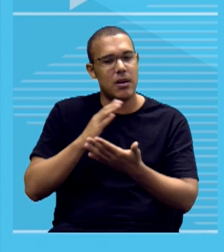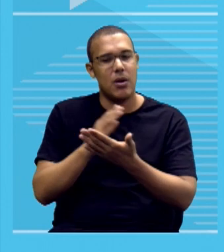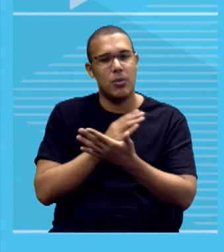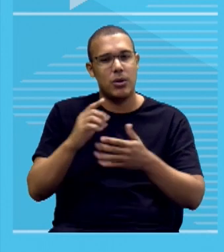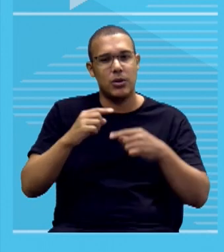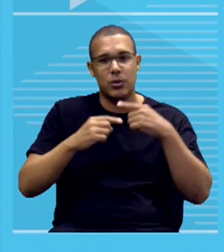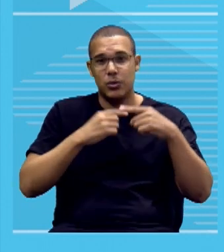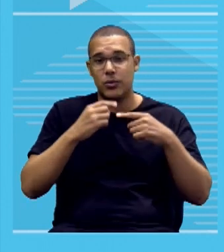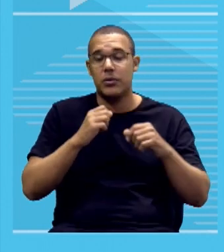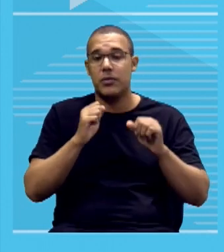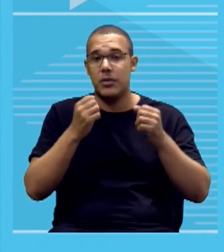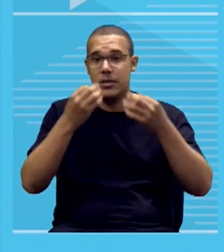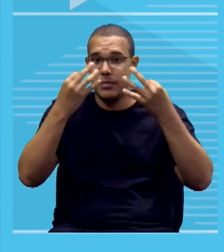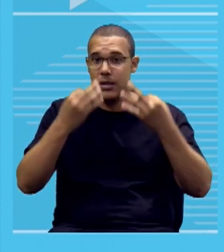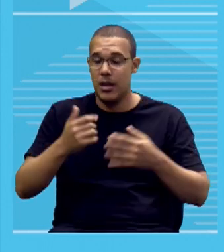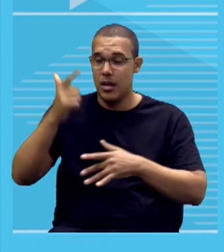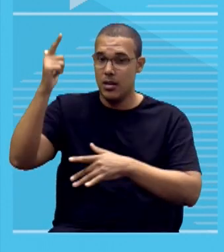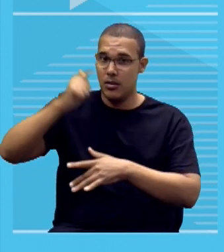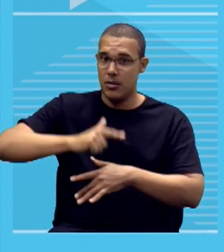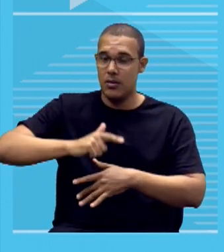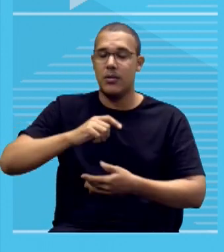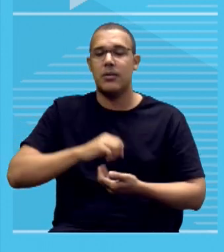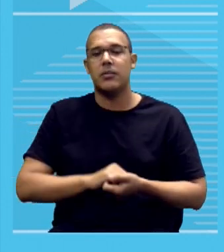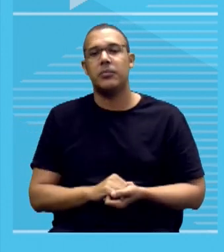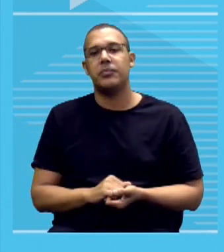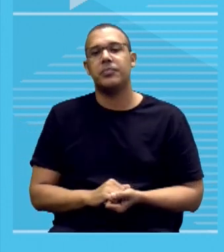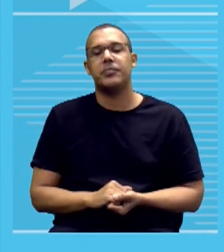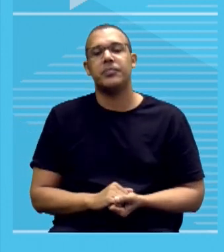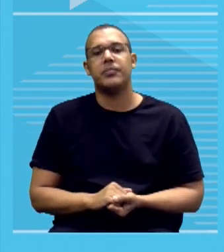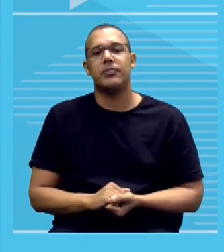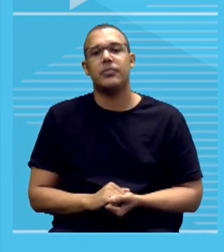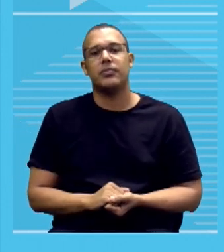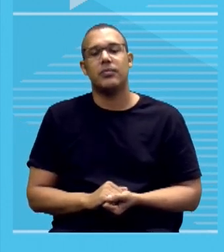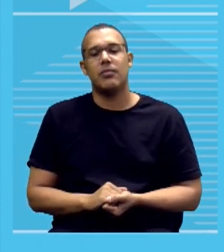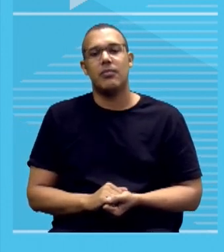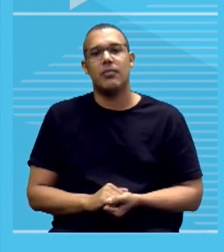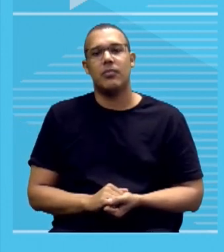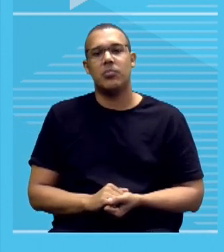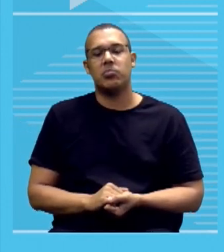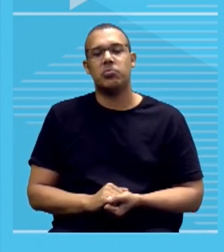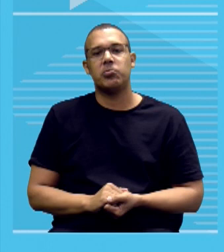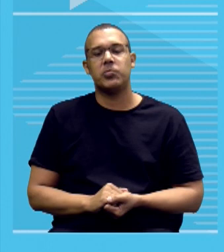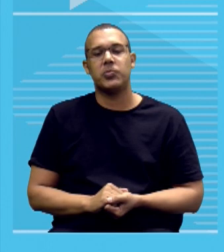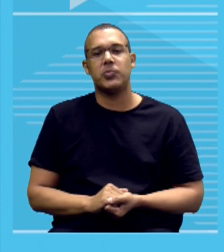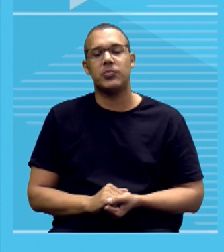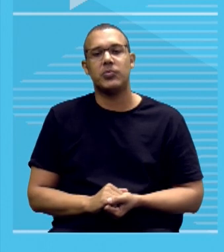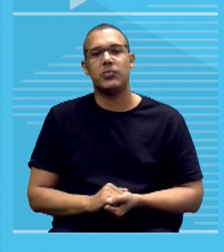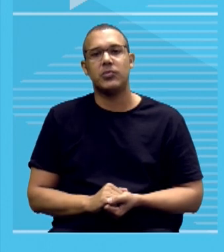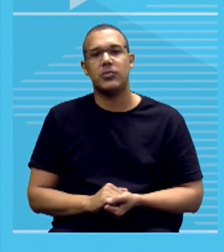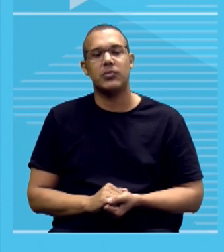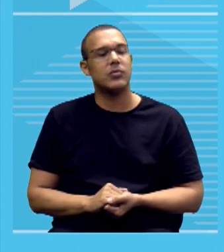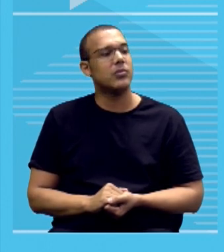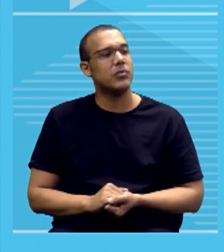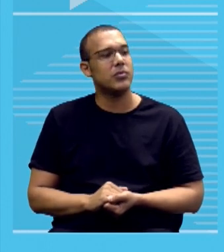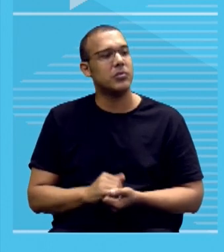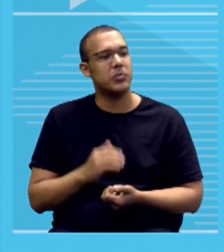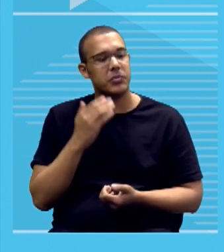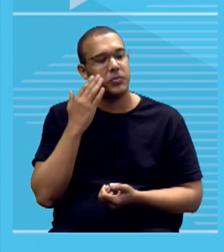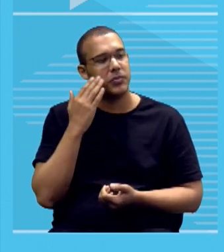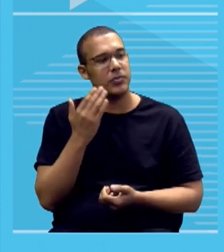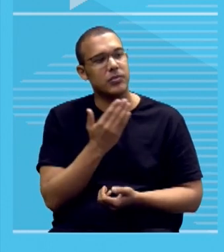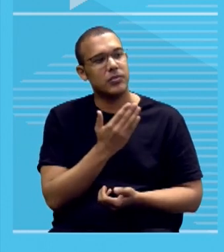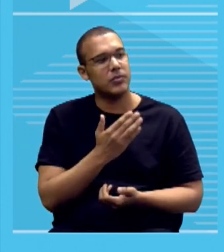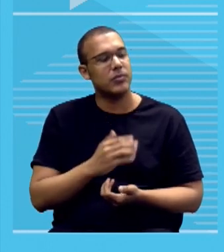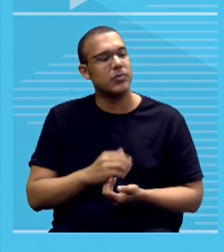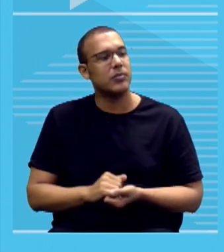questão falou que quando a minha força, quando a minha DDP for 30, a minha corrente vale 0. E quando a minha corrente